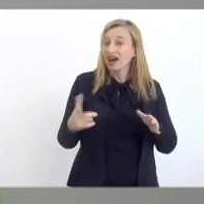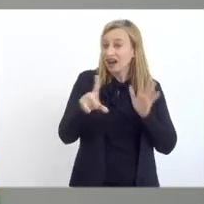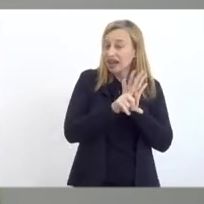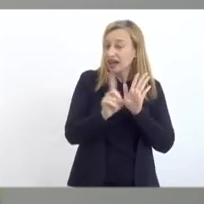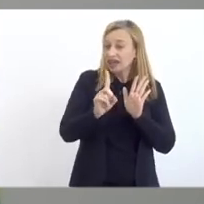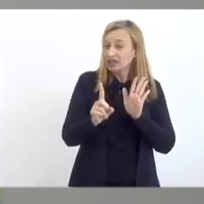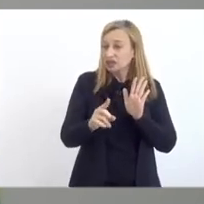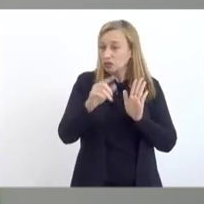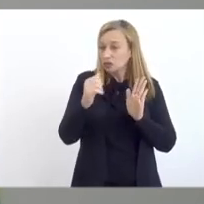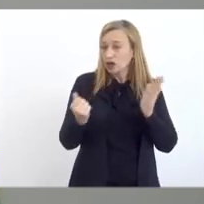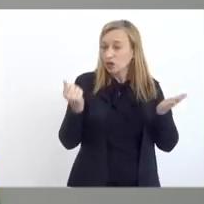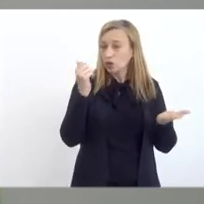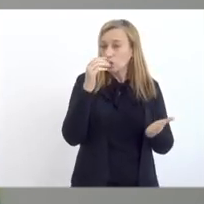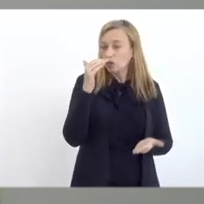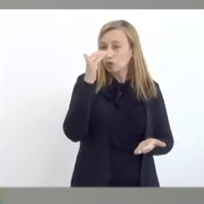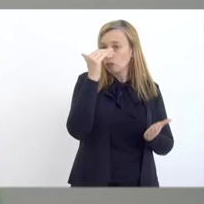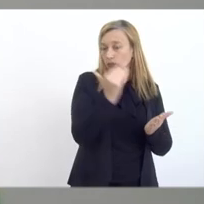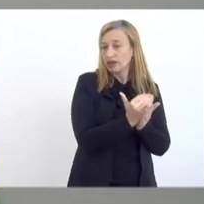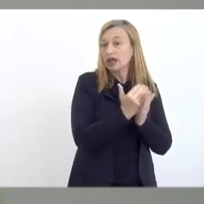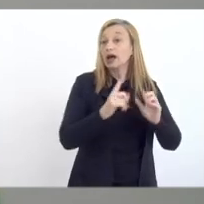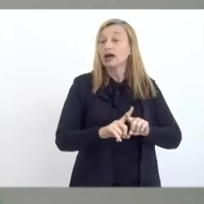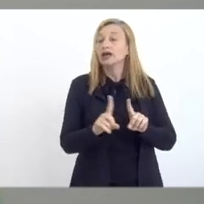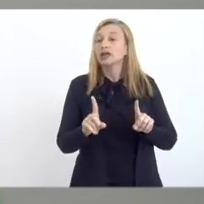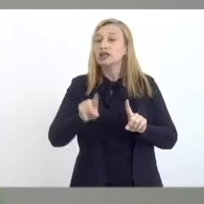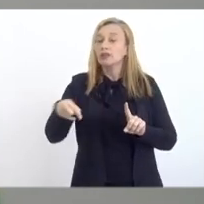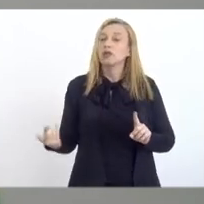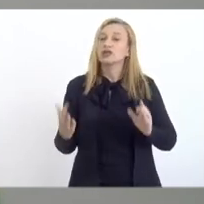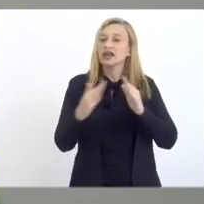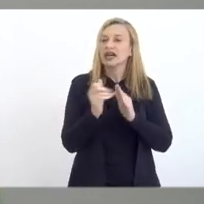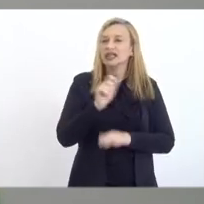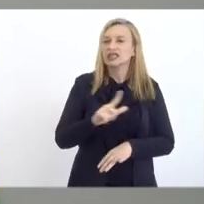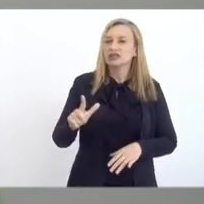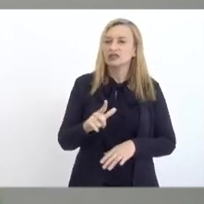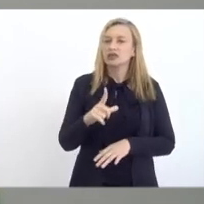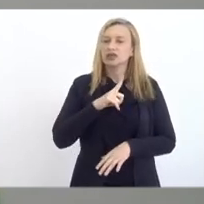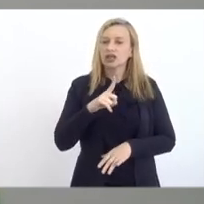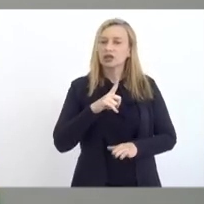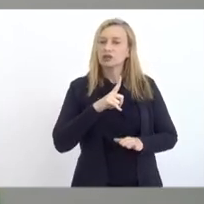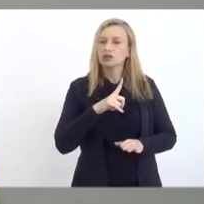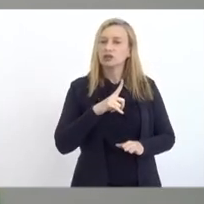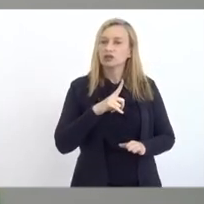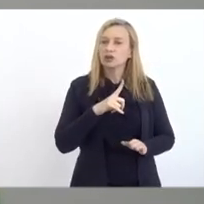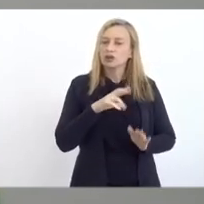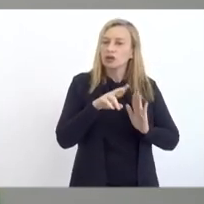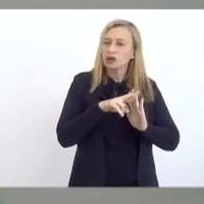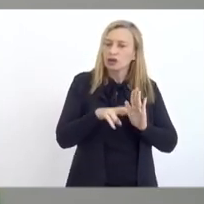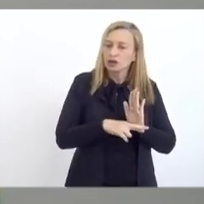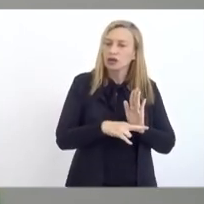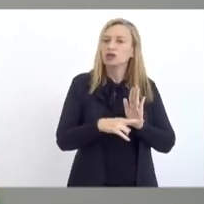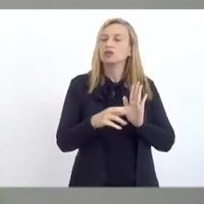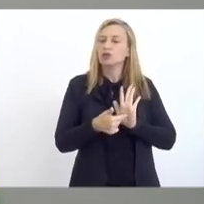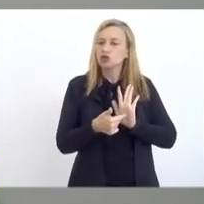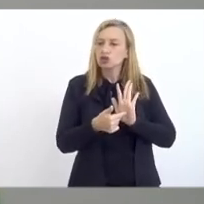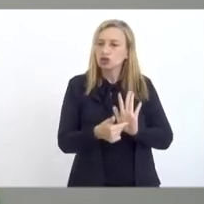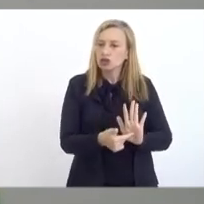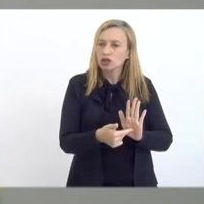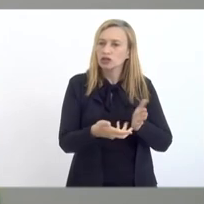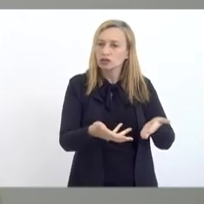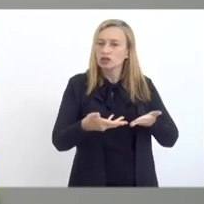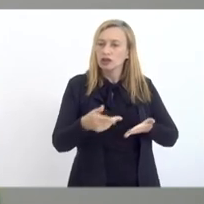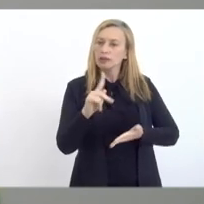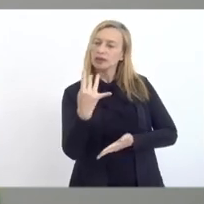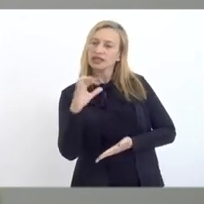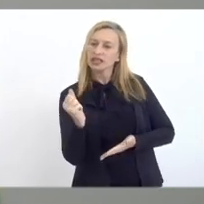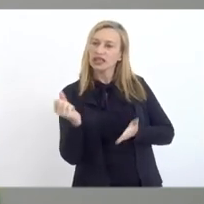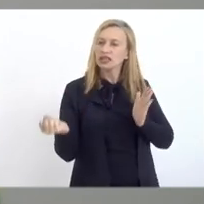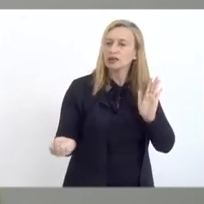ali a possibilidade disso, né? E depois a Casa Civil tendo respaldado aqui, nos fornecendo, né, uma planilha de